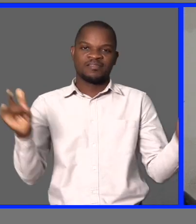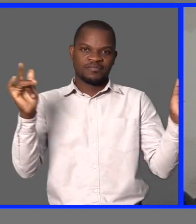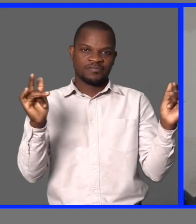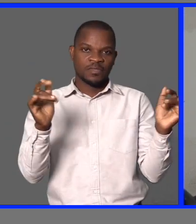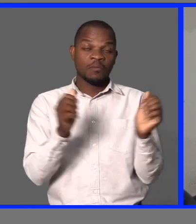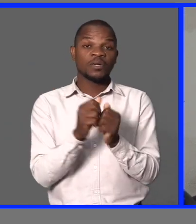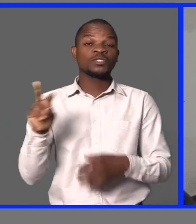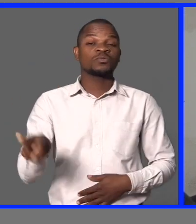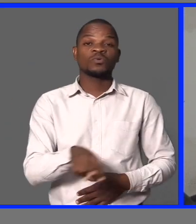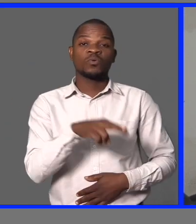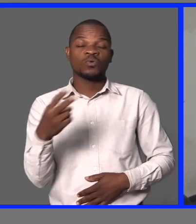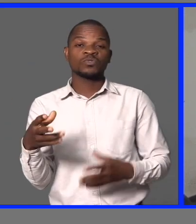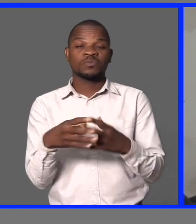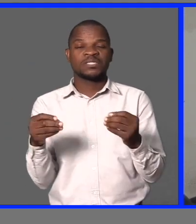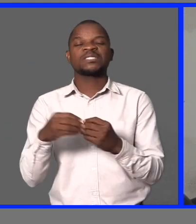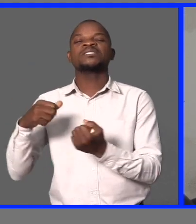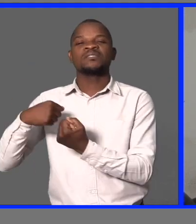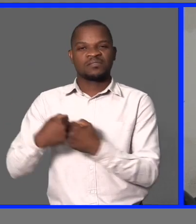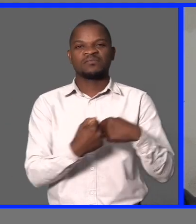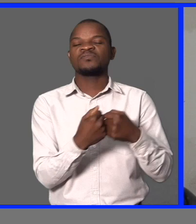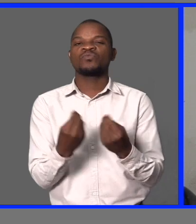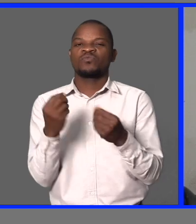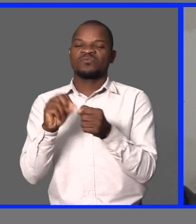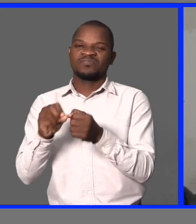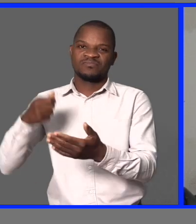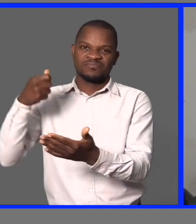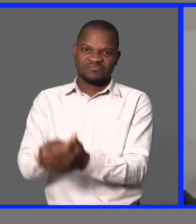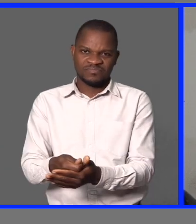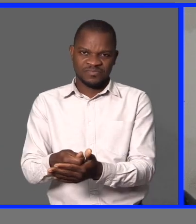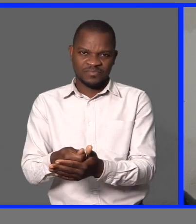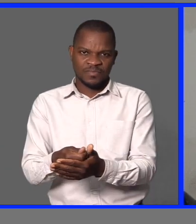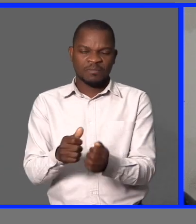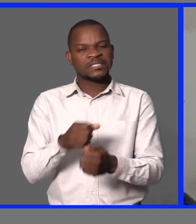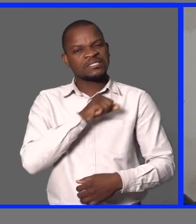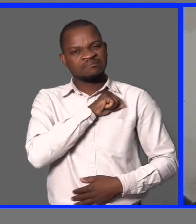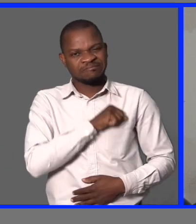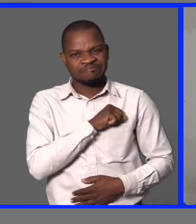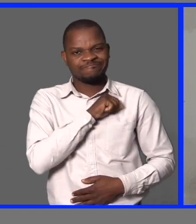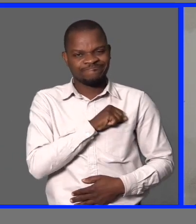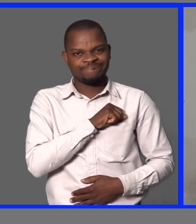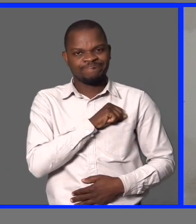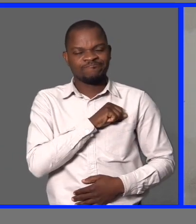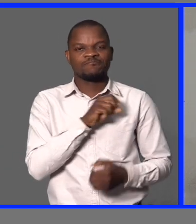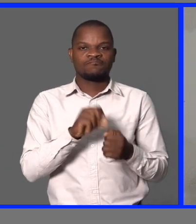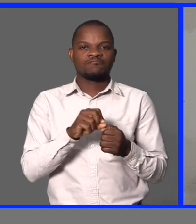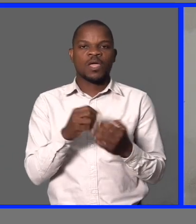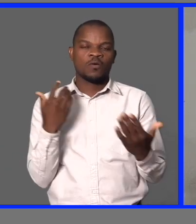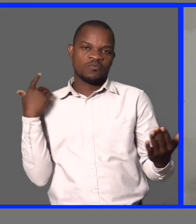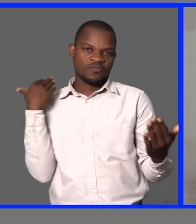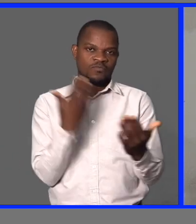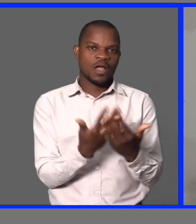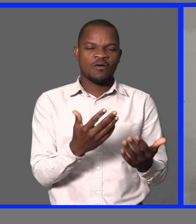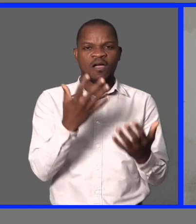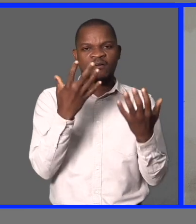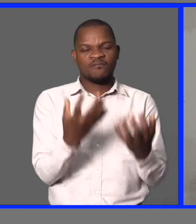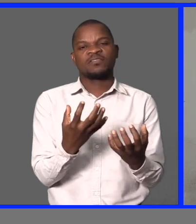isento dessas propinas, mas o resto era só um desafio. Prontos. Então, tentei fazer tudo. Agora estou no